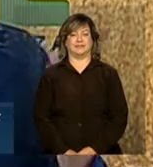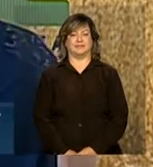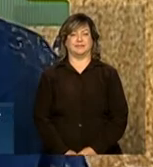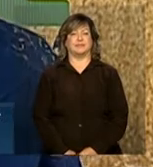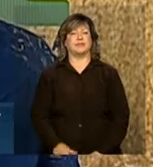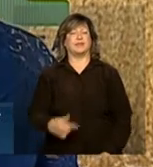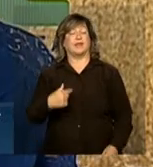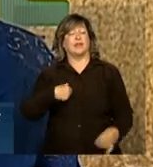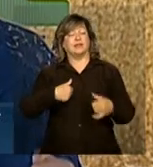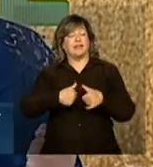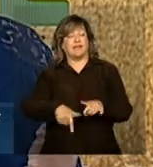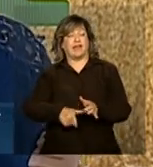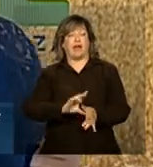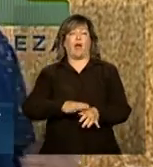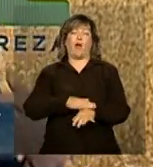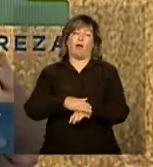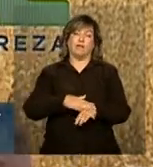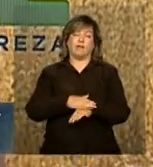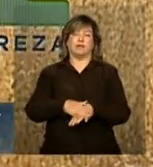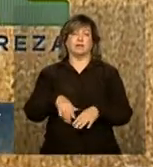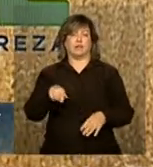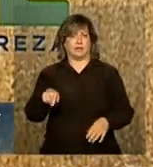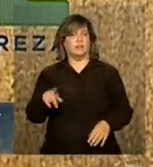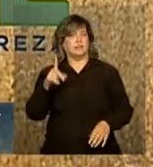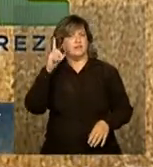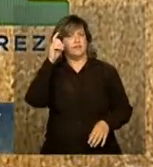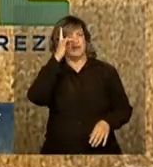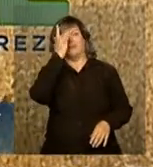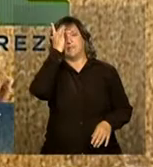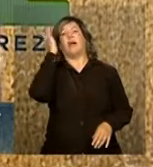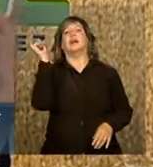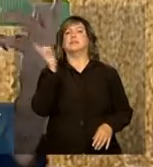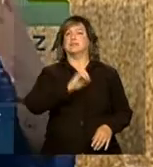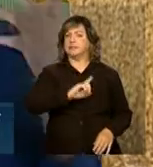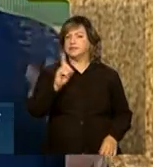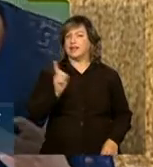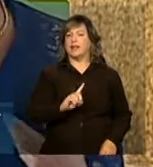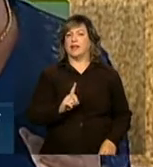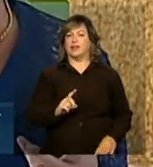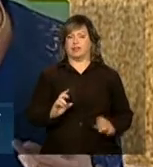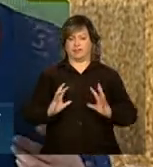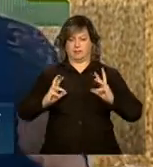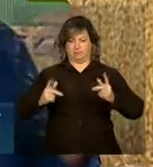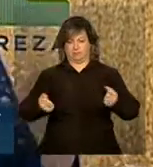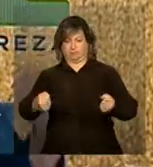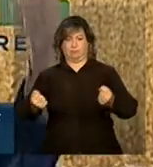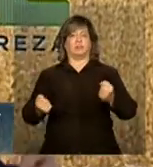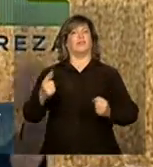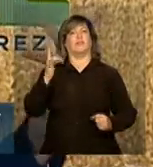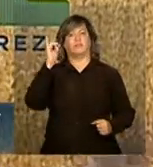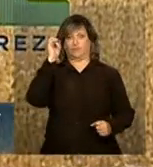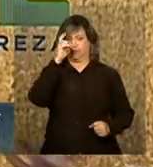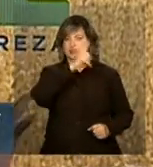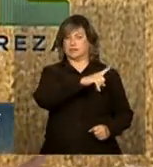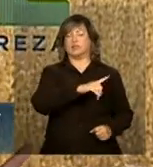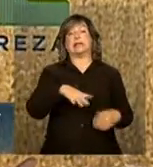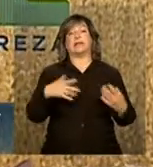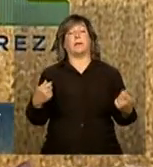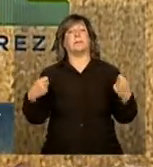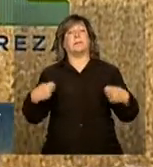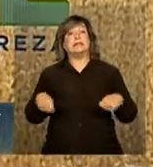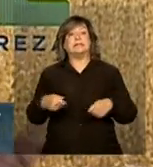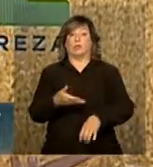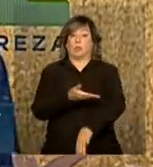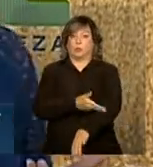Mas eu estava conversando, aquilo ali é complexo. Não é fácil operar aquelas máquinas. Então, tem de formar o